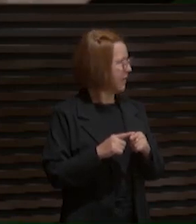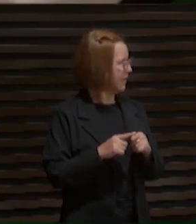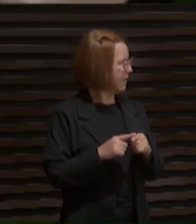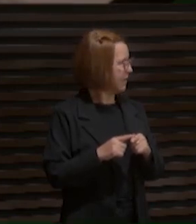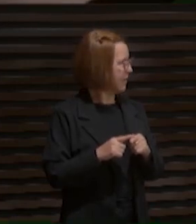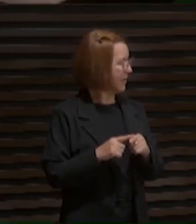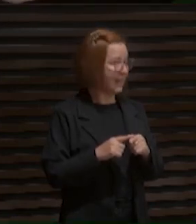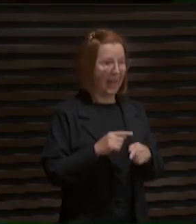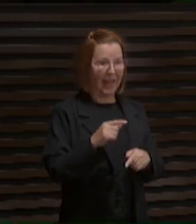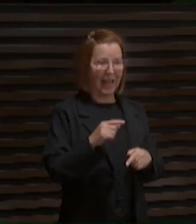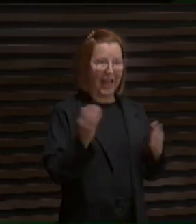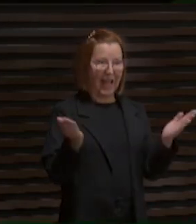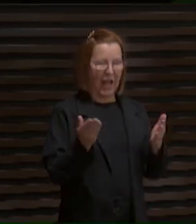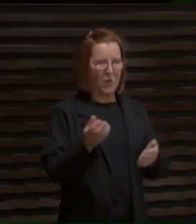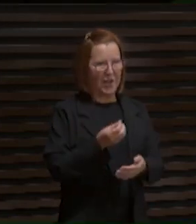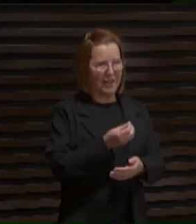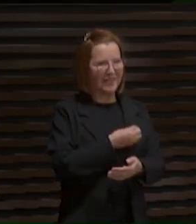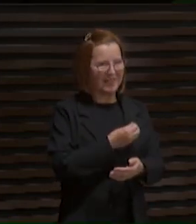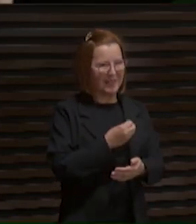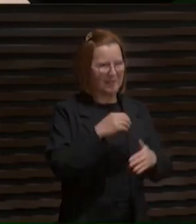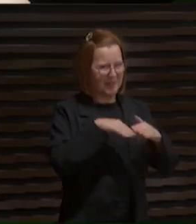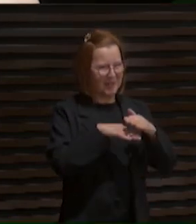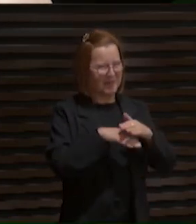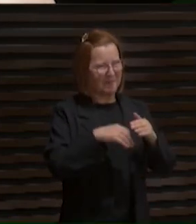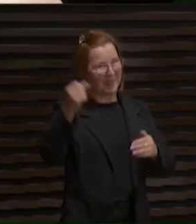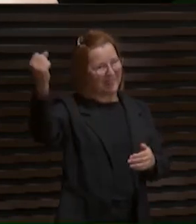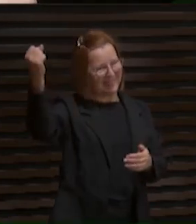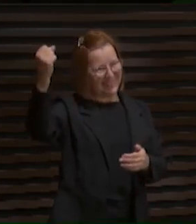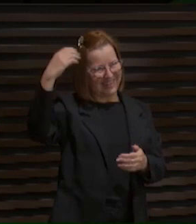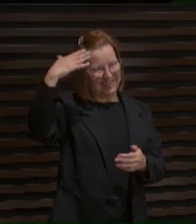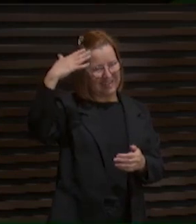nós estamos debaixo da graça, o que parece uma contradição, mas nós vamos ver que não é.